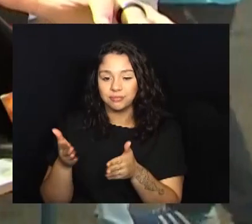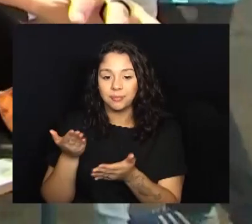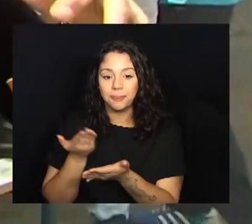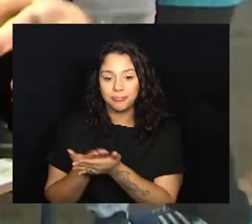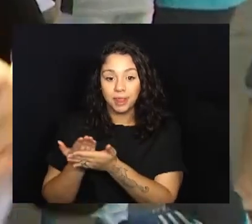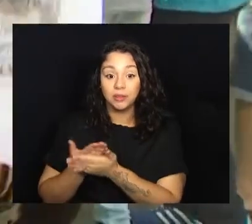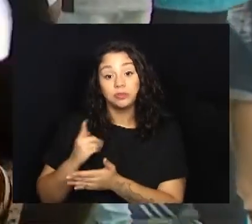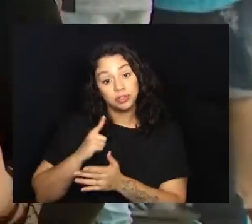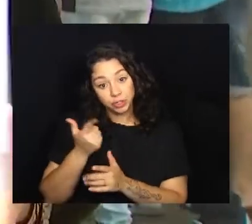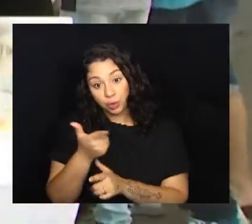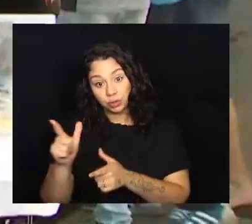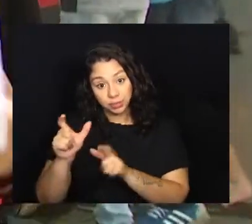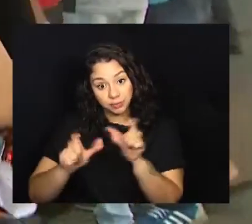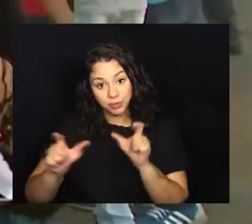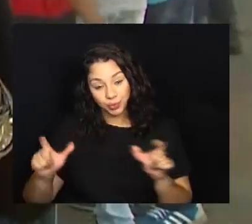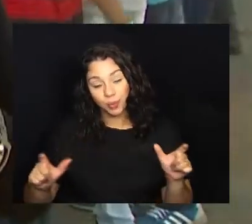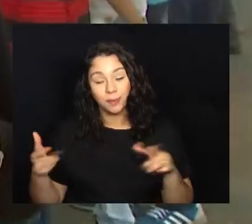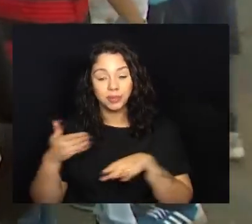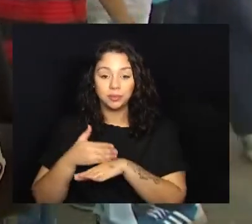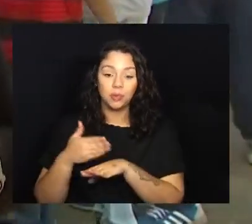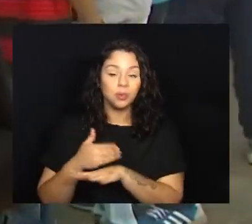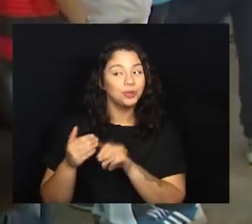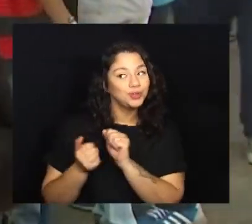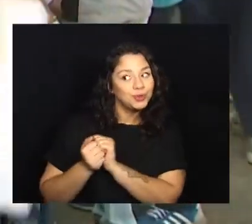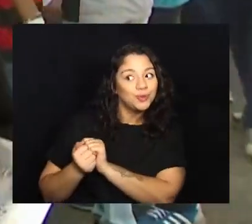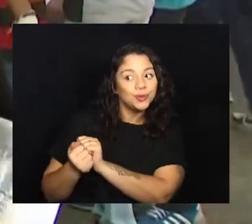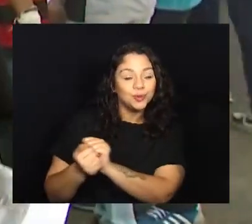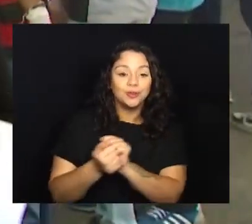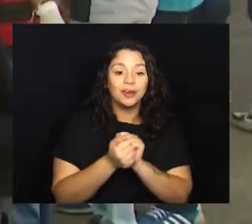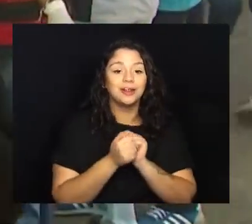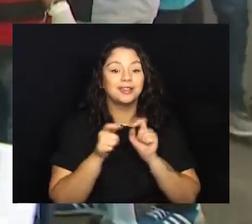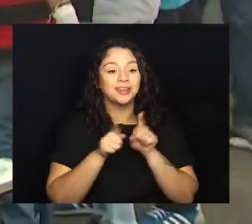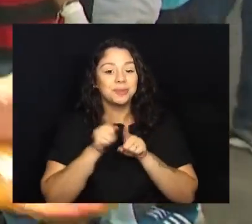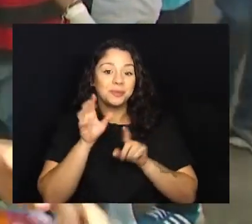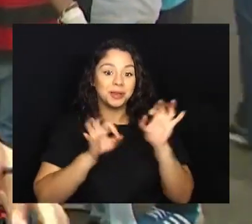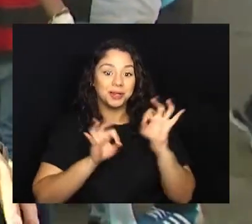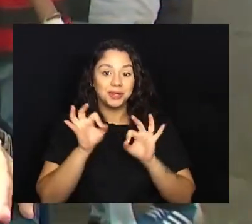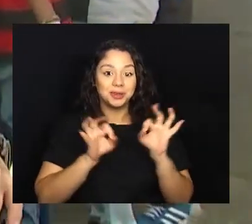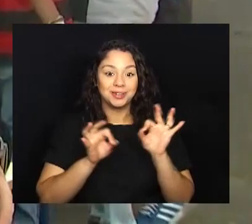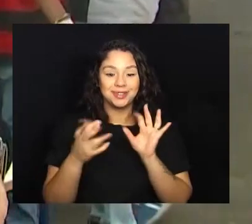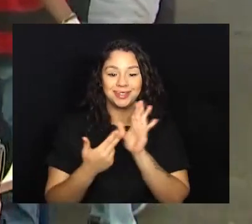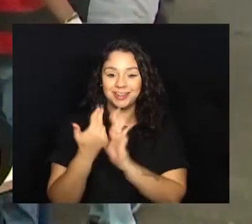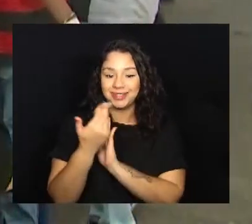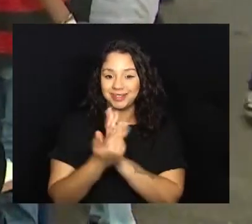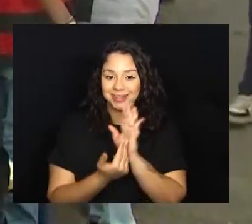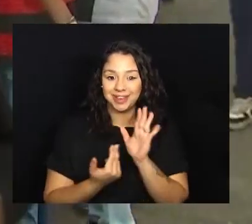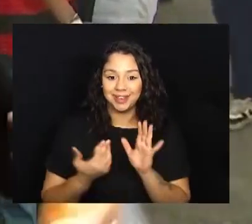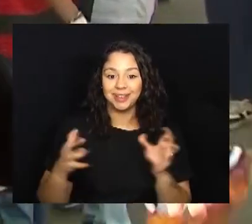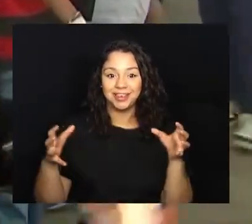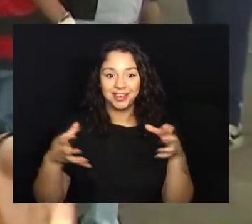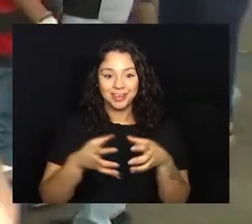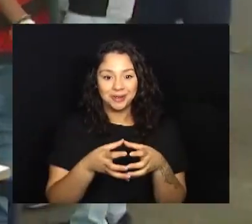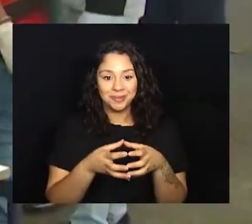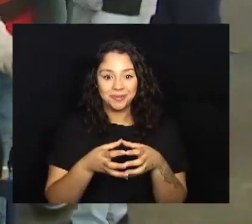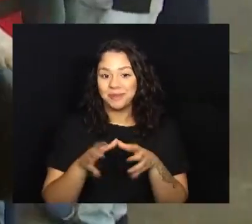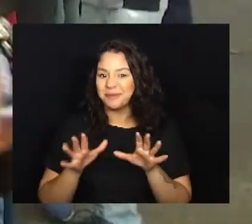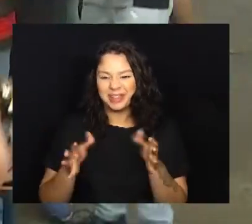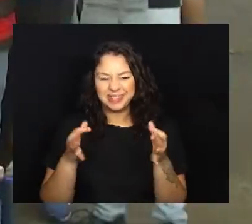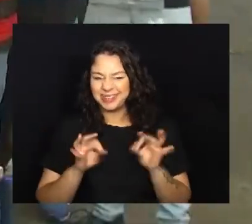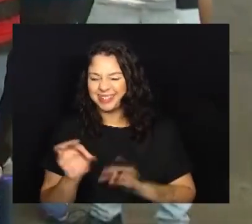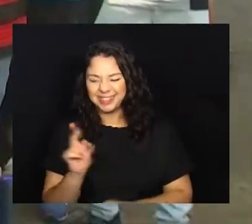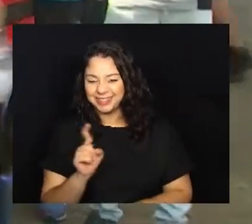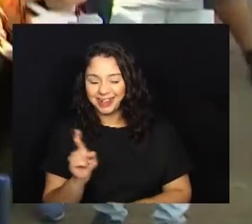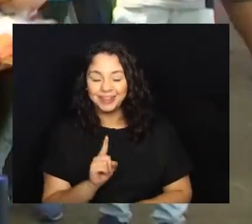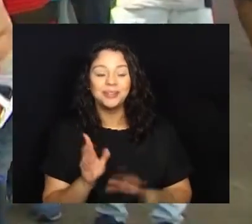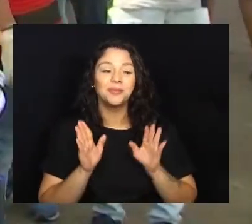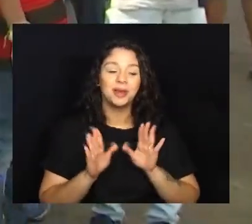gente participando e a gente foi fazendo juntos. A gente até planejou fazer alguns desenhos em grupo, só que não deu muito certo, mas aí